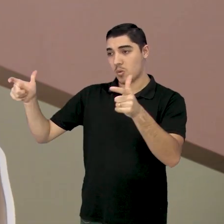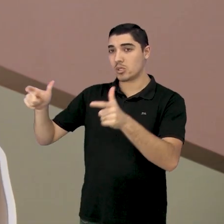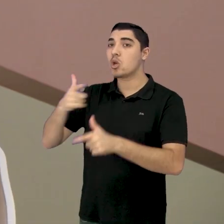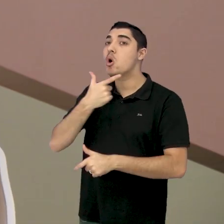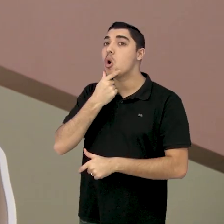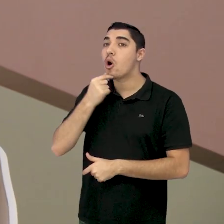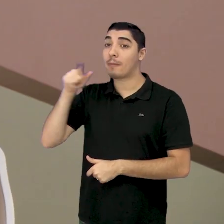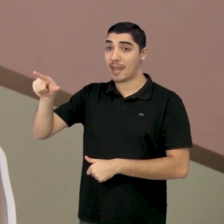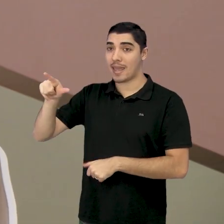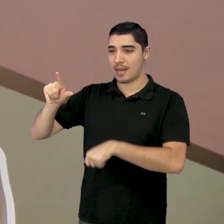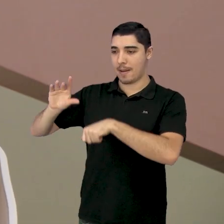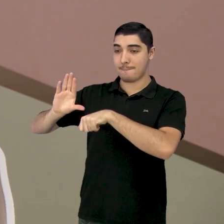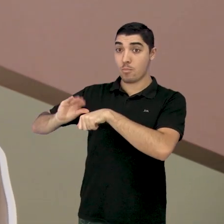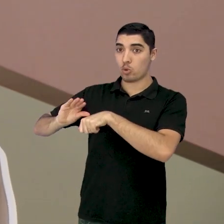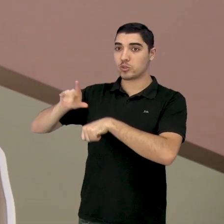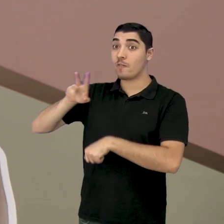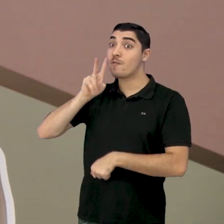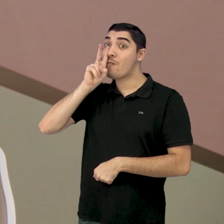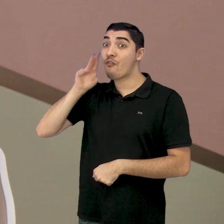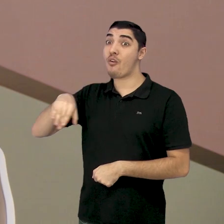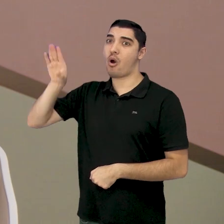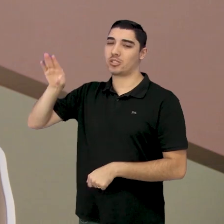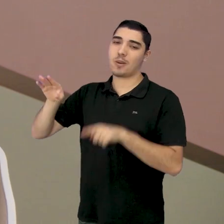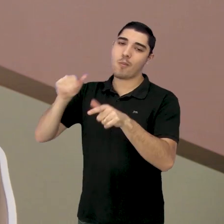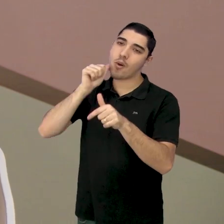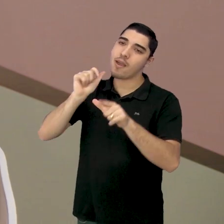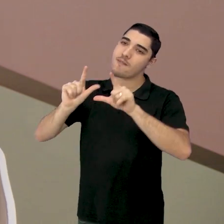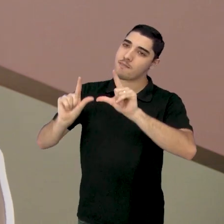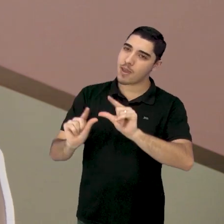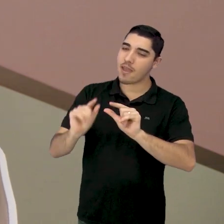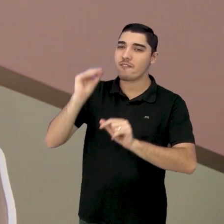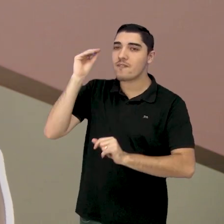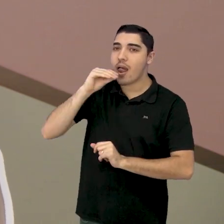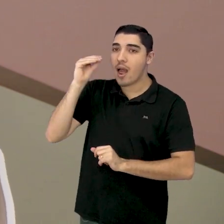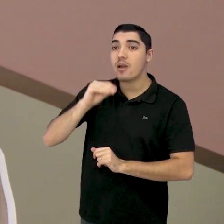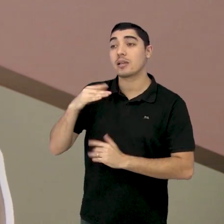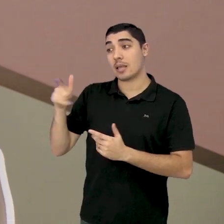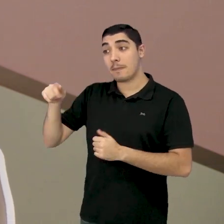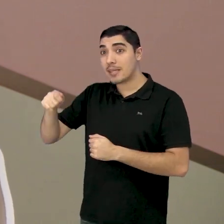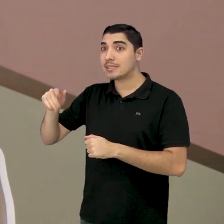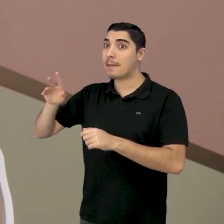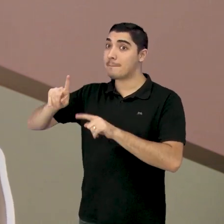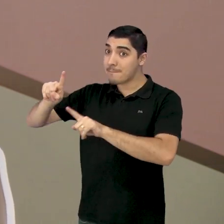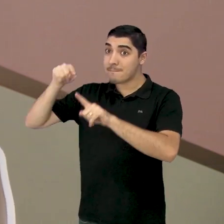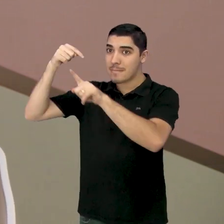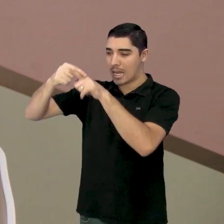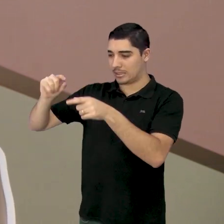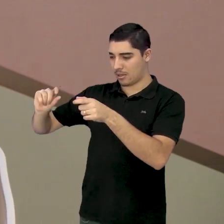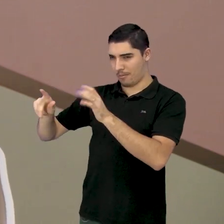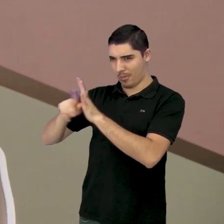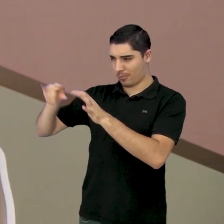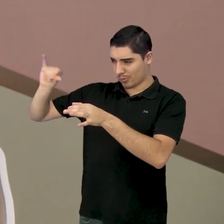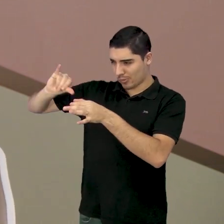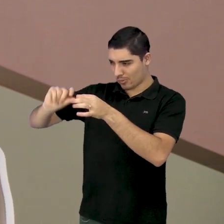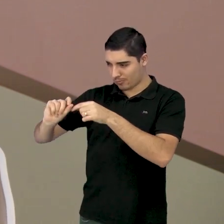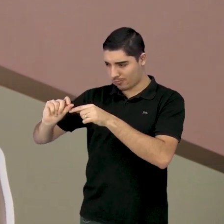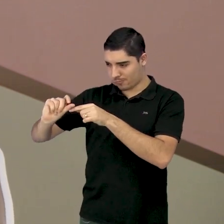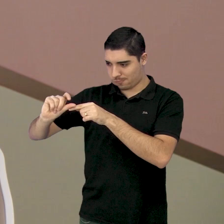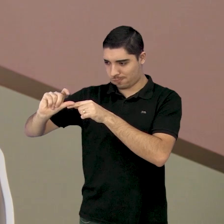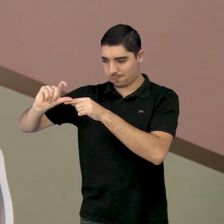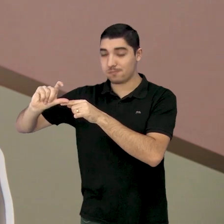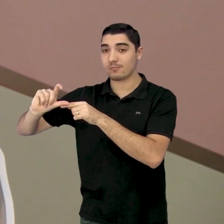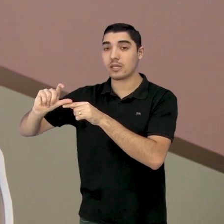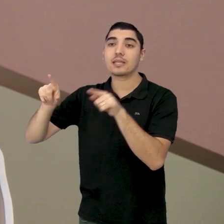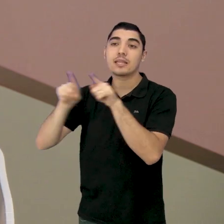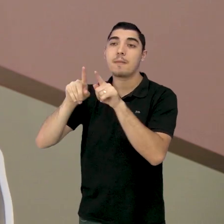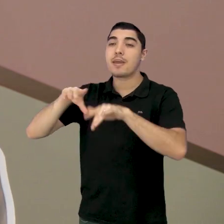o homem, ele tem um músculo mais forte do que a mulher, então exige uma quantidade maior de unidades, né? E também na hora do planejamento, sempre também